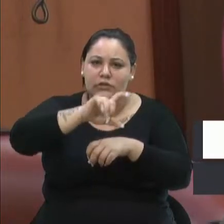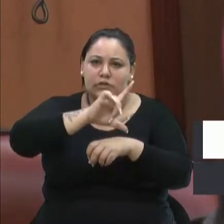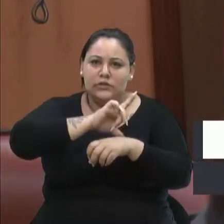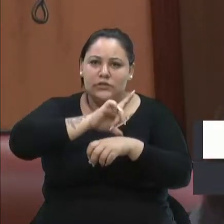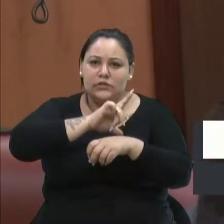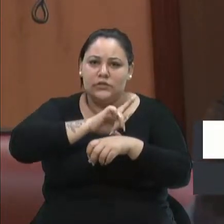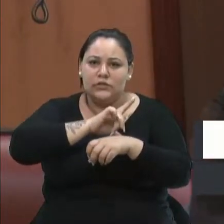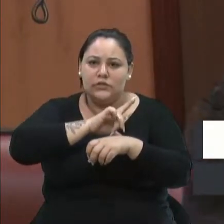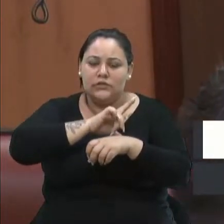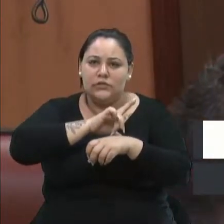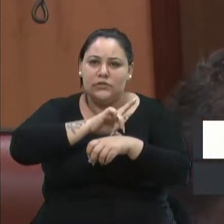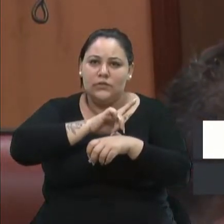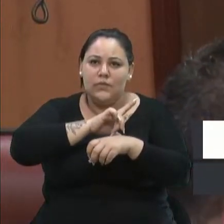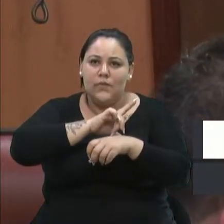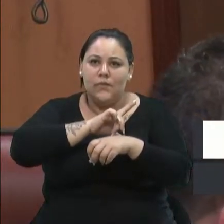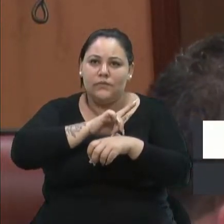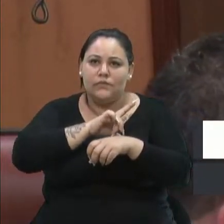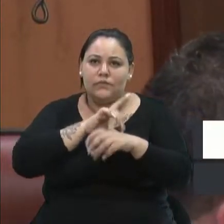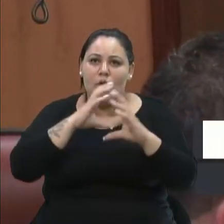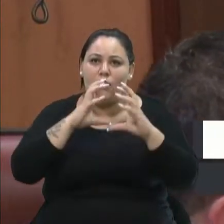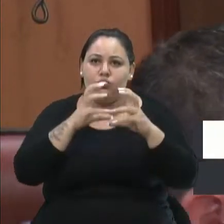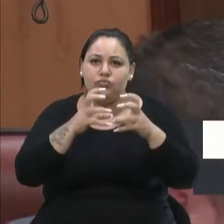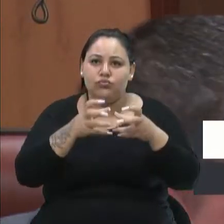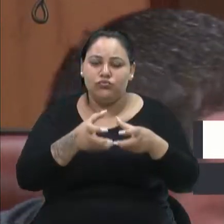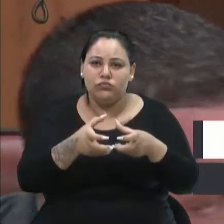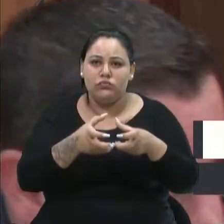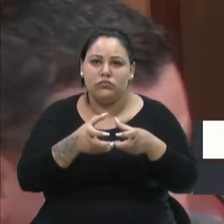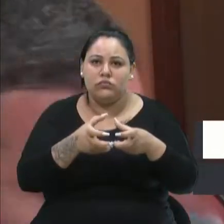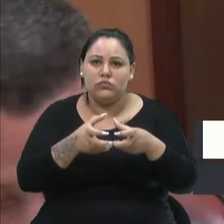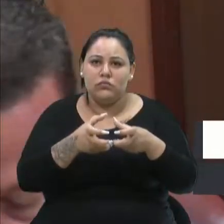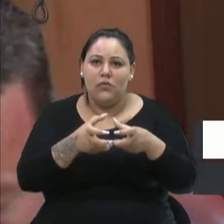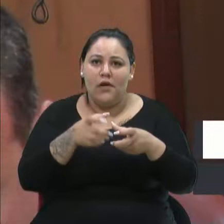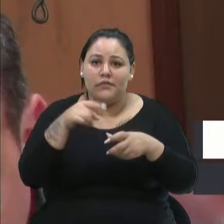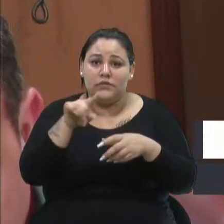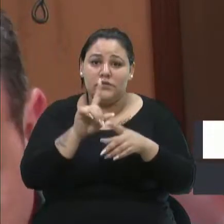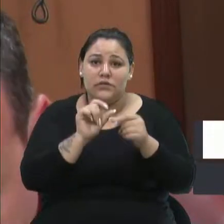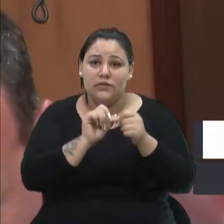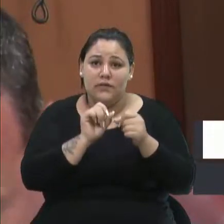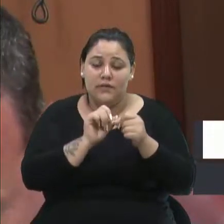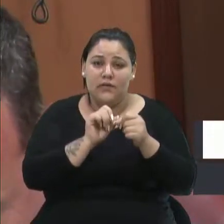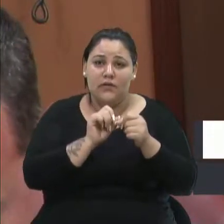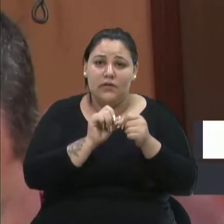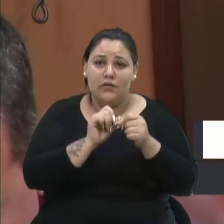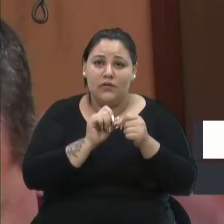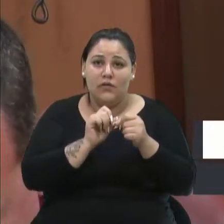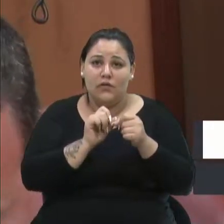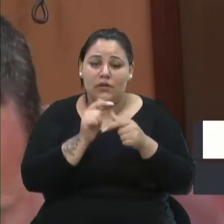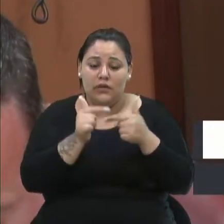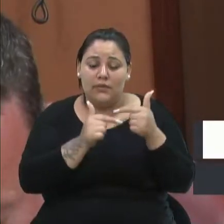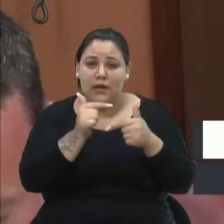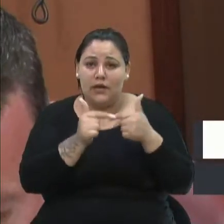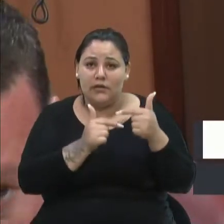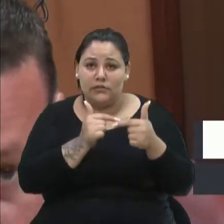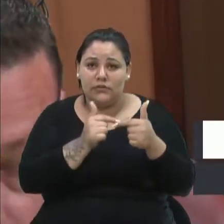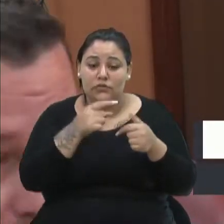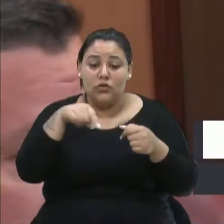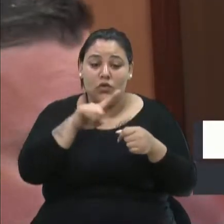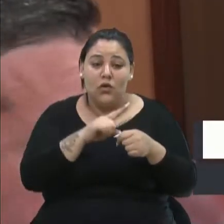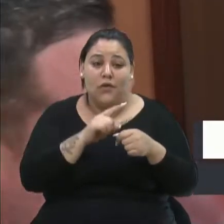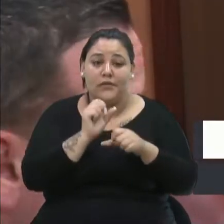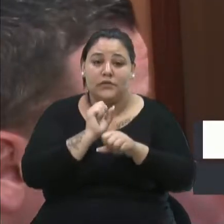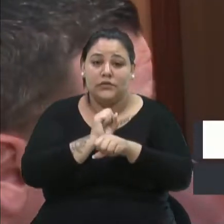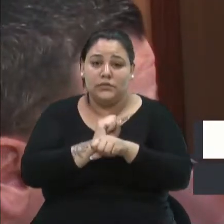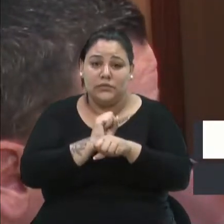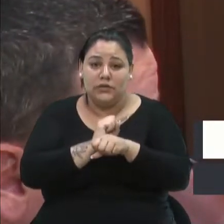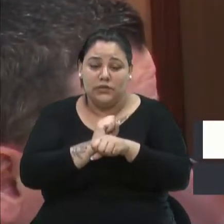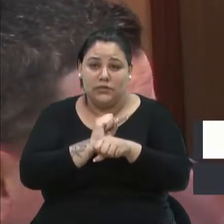patrola. E, vereador Ues, o senhor fala que o britador novo está em funcionamento. Esperamos ansiosamente para que, de